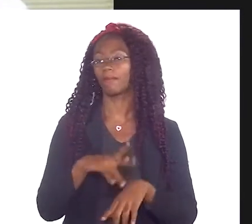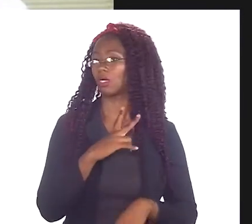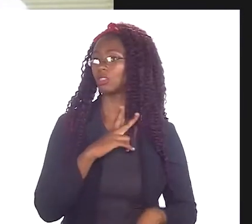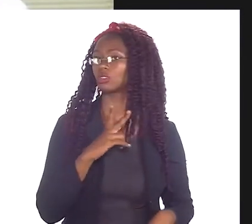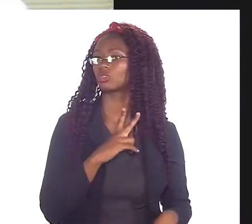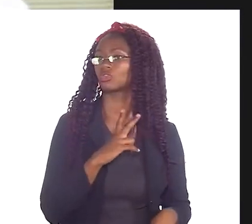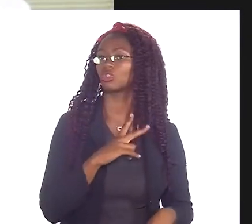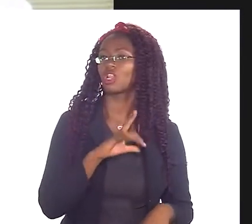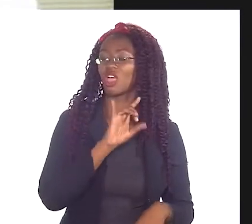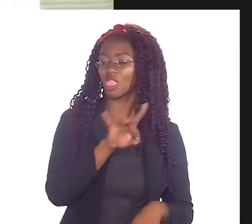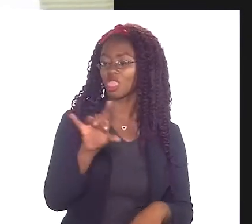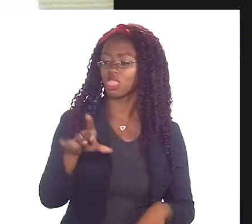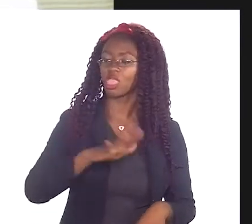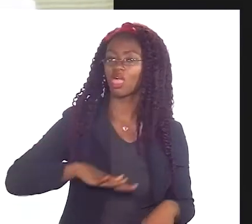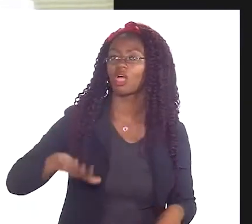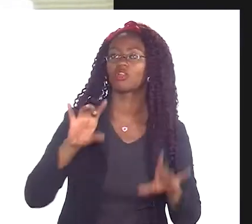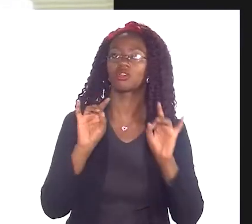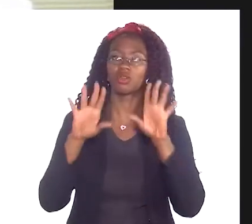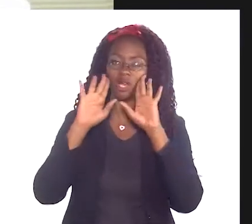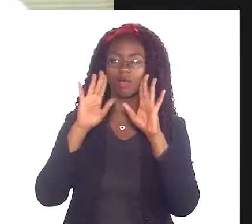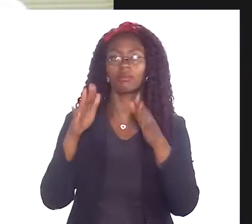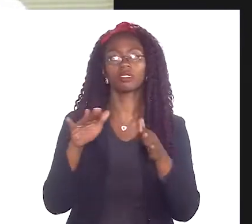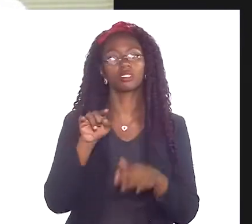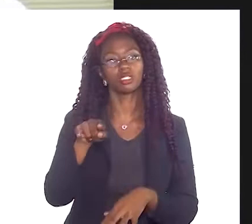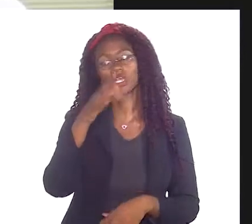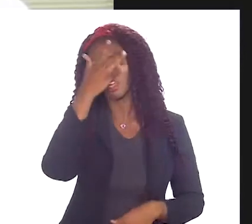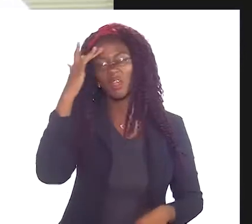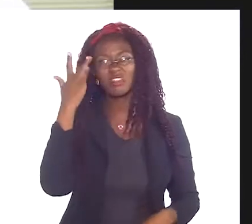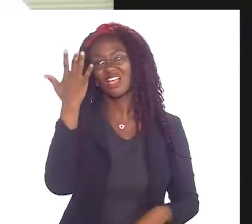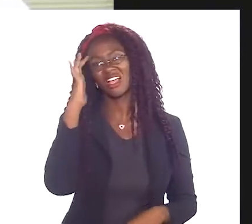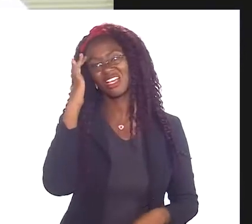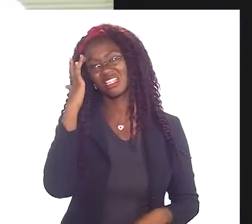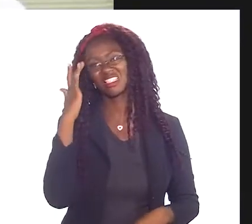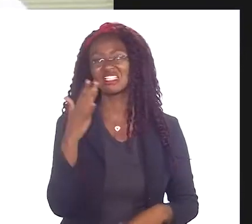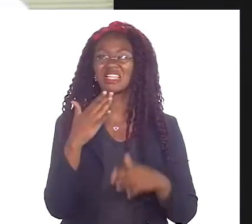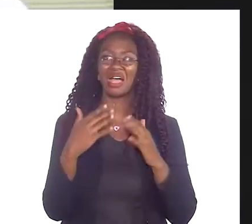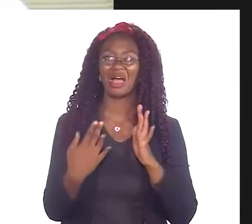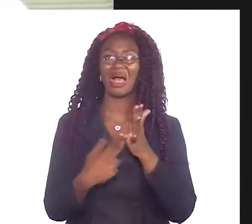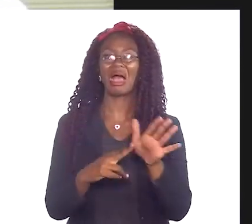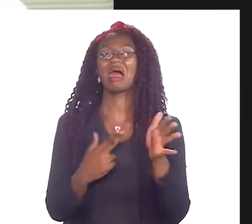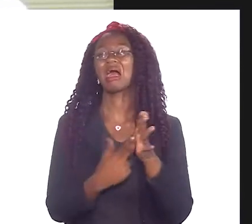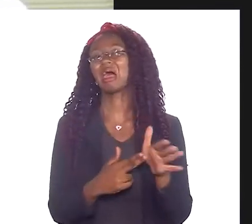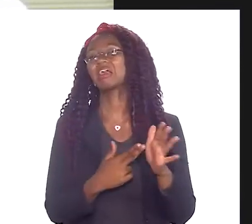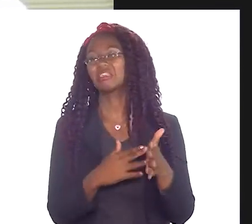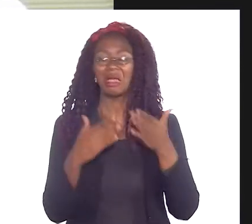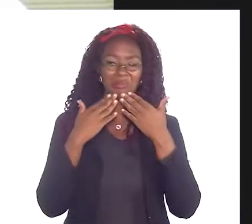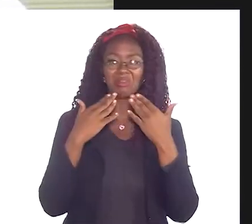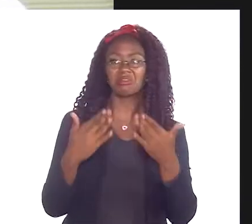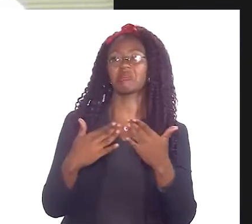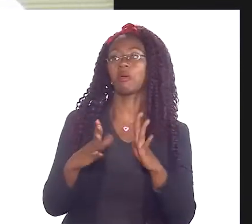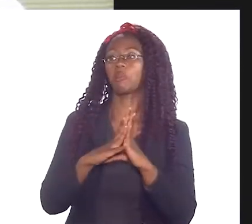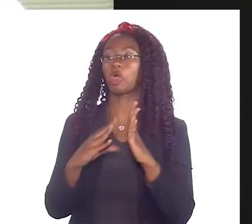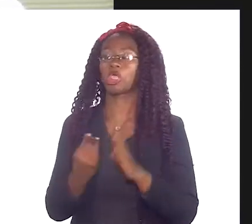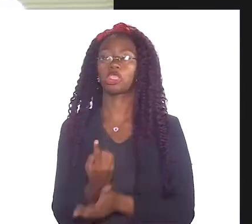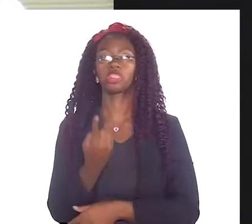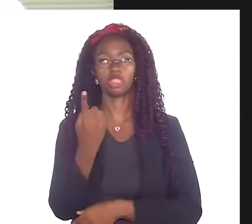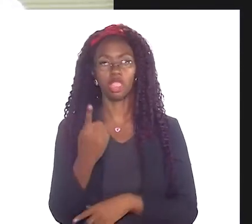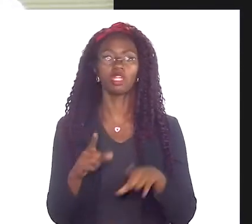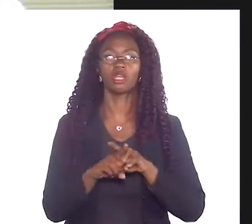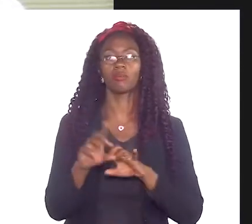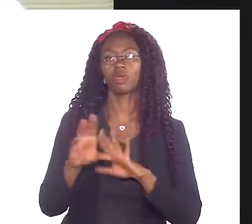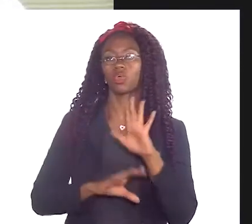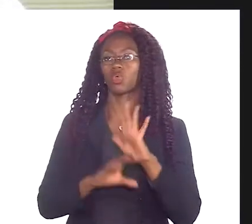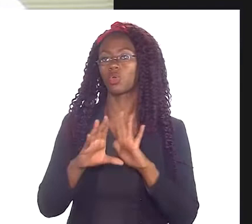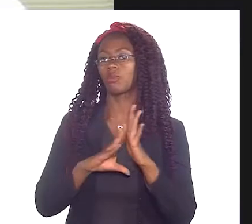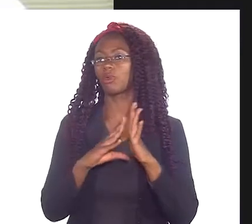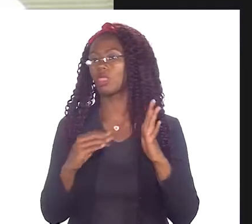personalizado, customizado à vaga específica. As pessoas acham que vão fazer uma carta de apresentação modelo, um currículo